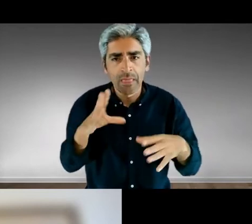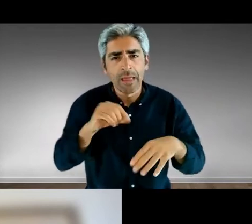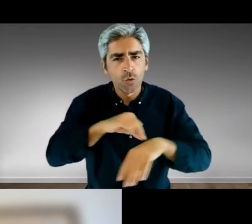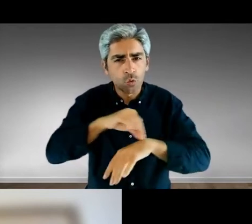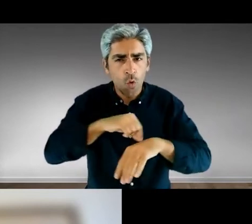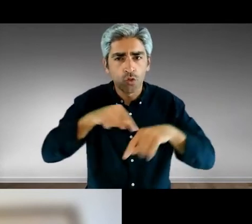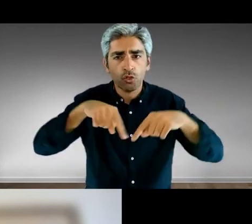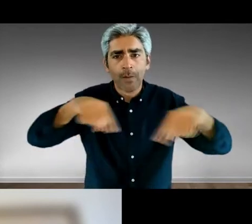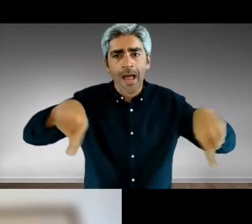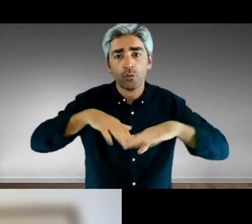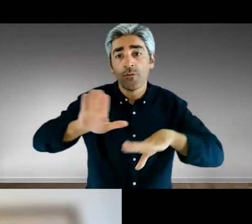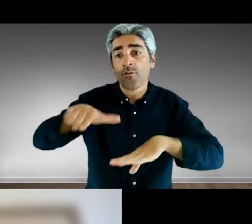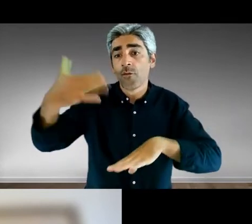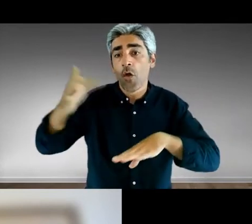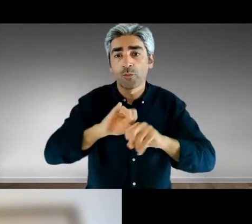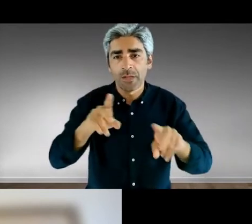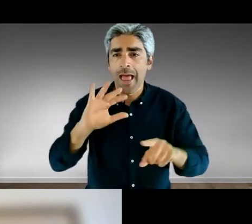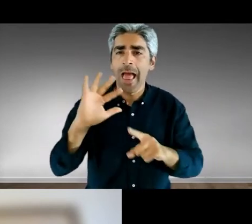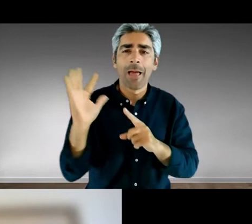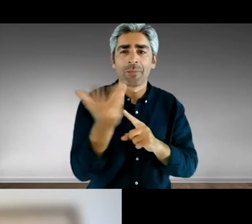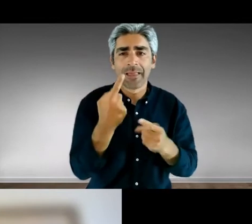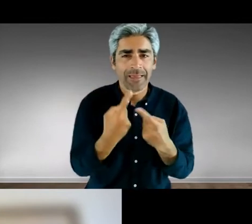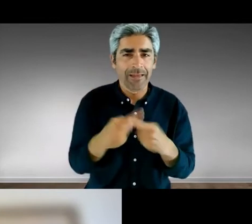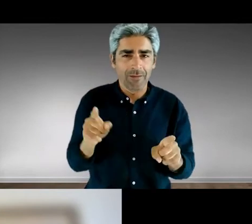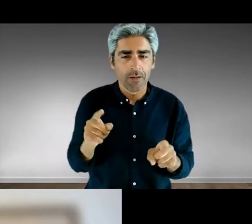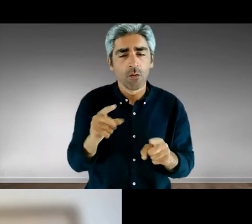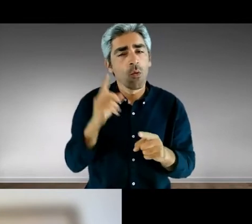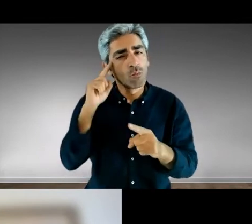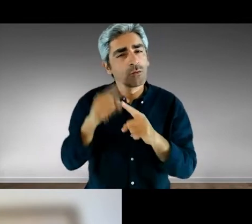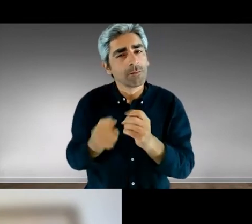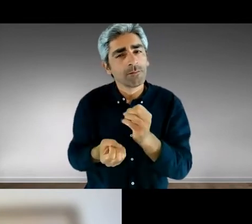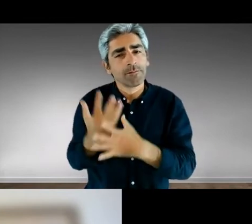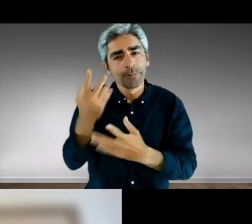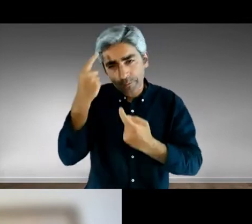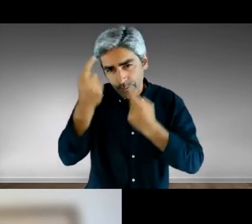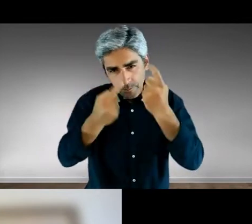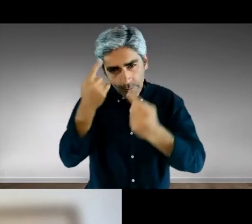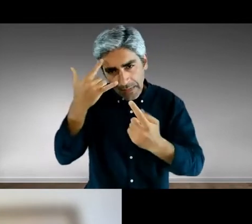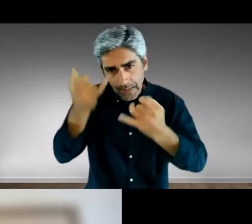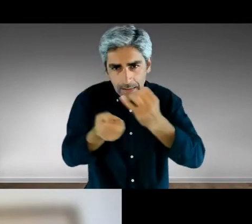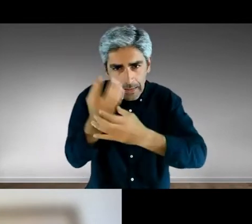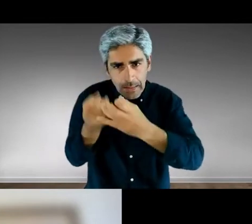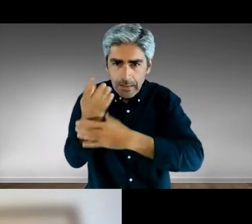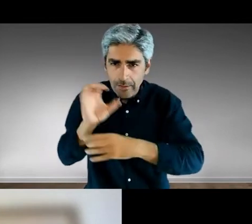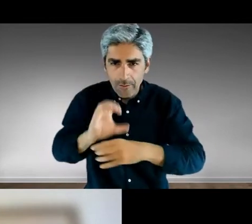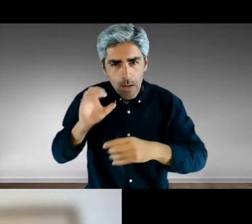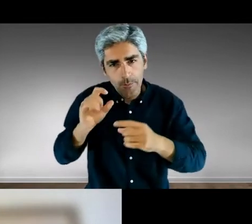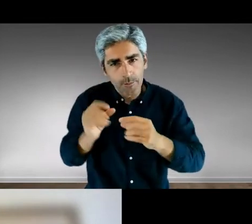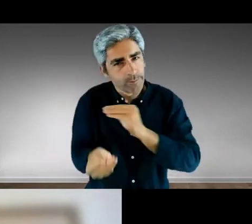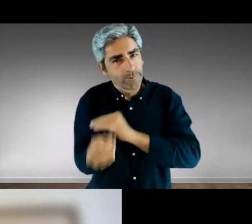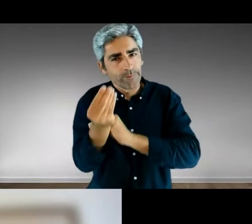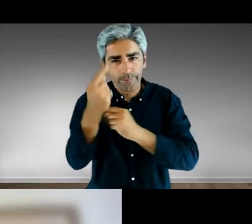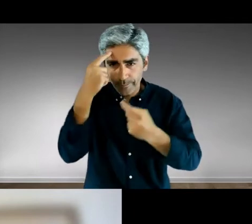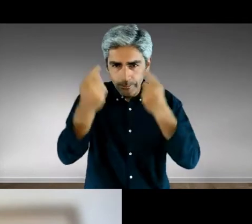do hospital, num ambiente diferente, para criar aqui o pensamento criativo ou o